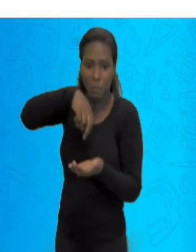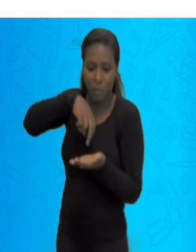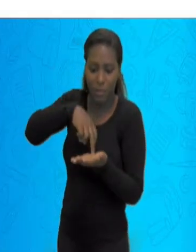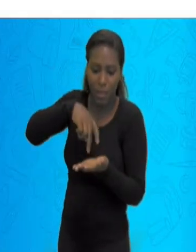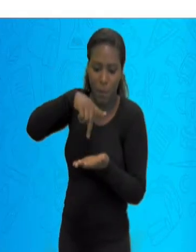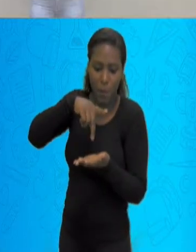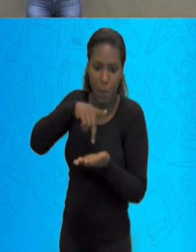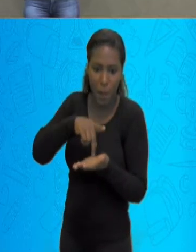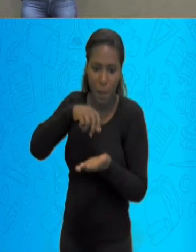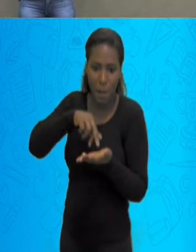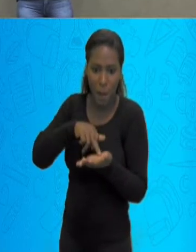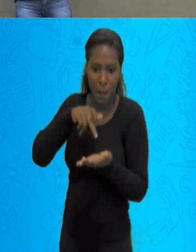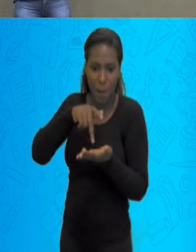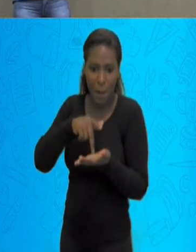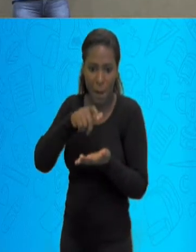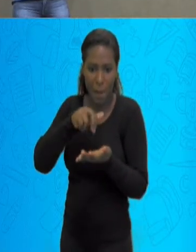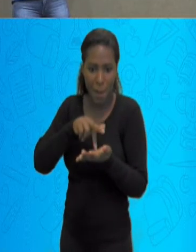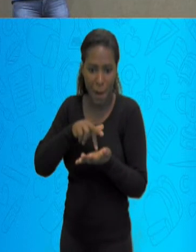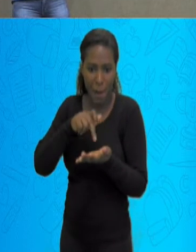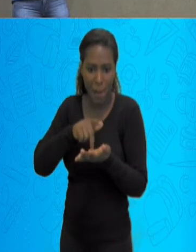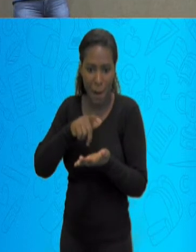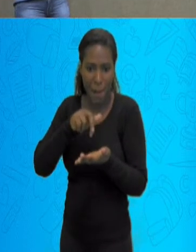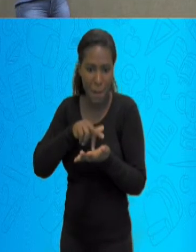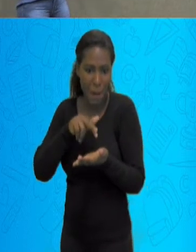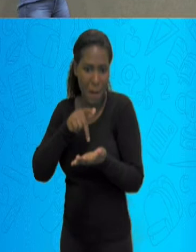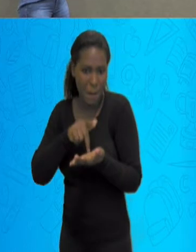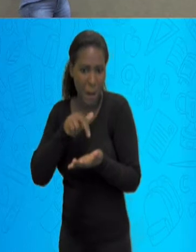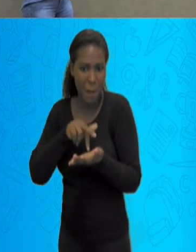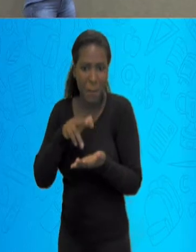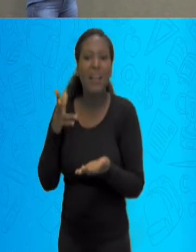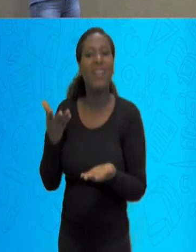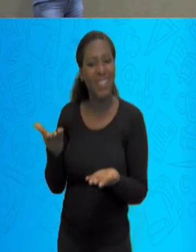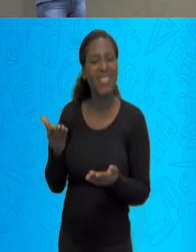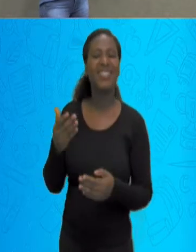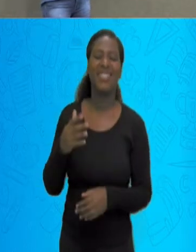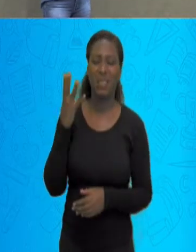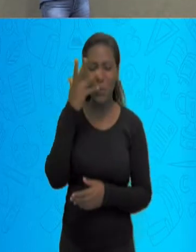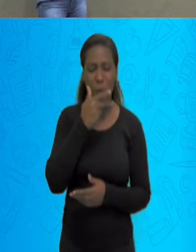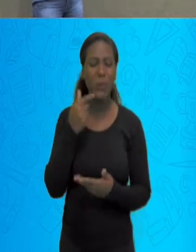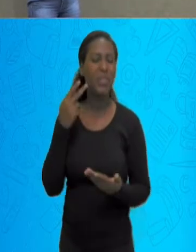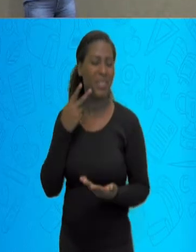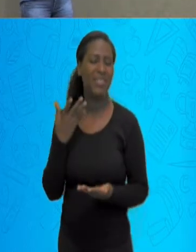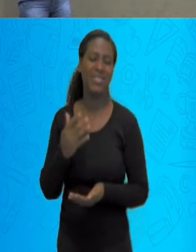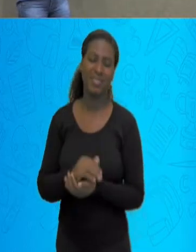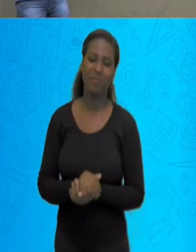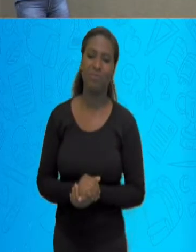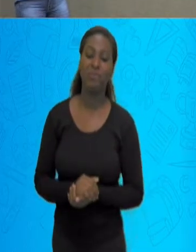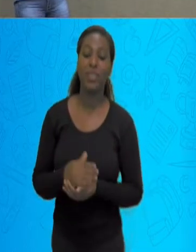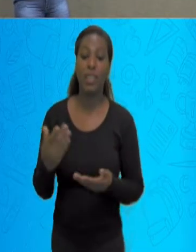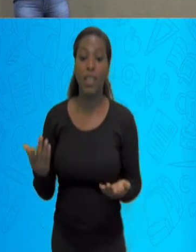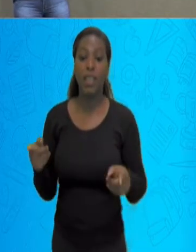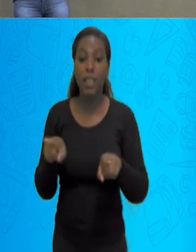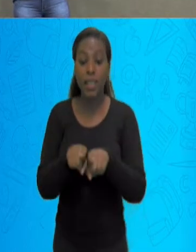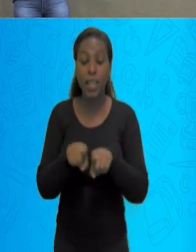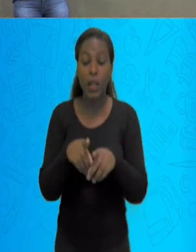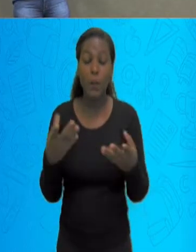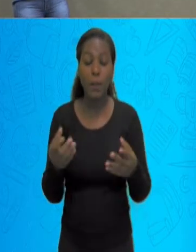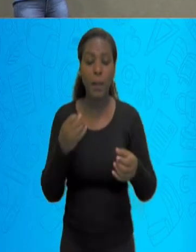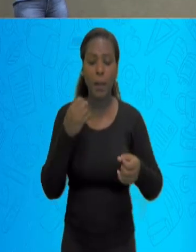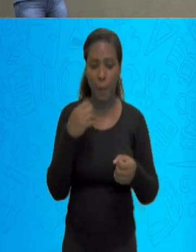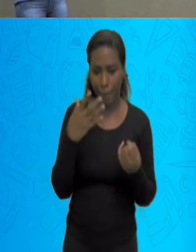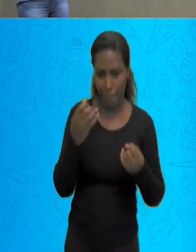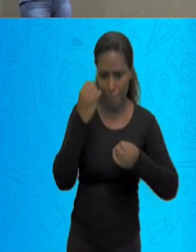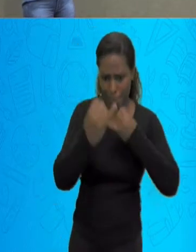brincadeiras, o que a gente pode falar das brincadeiras folclóricas? As brincadeiras folclóricas, também conhecidas como brincadeiras de